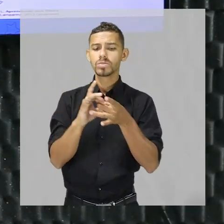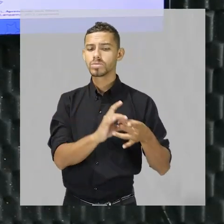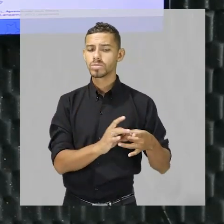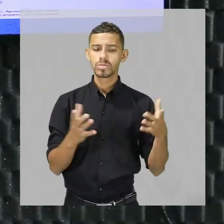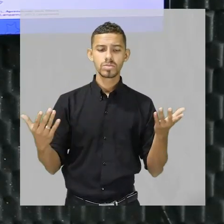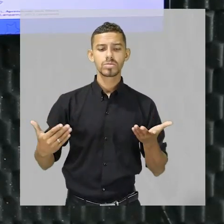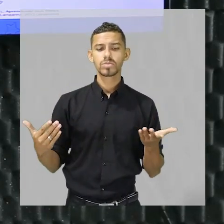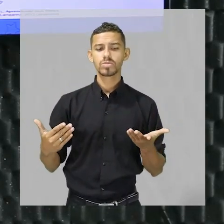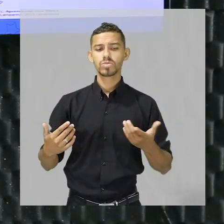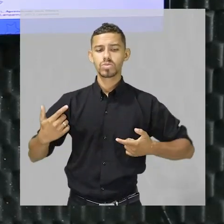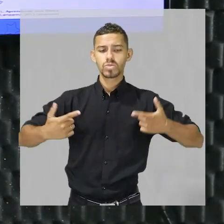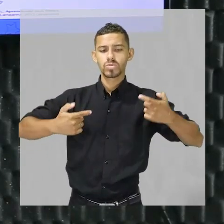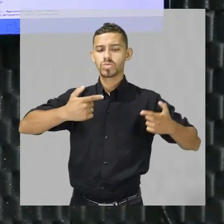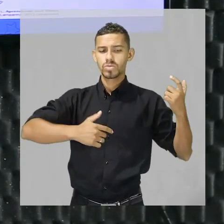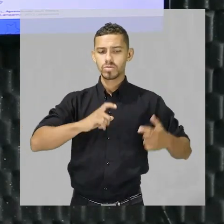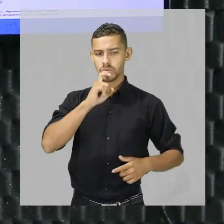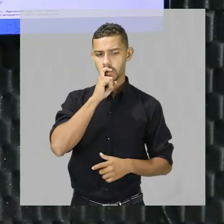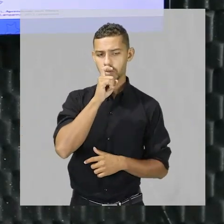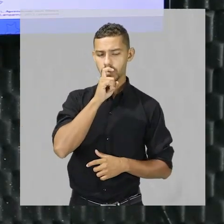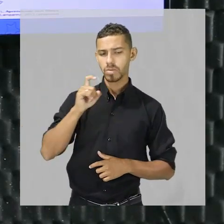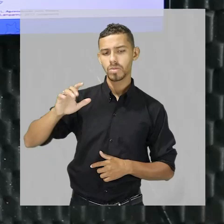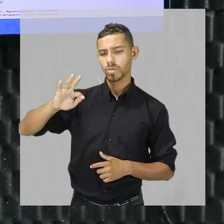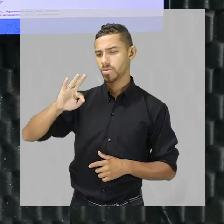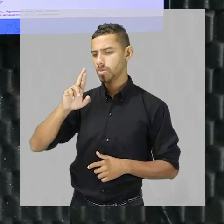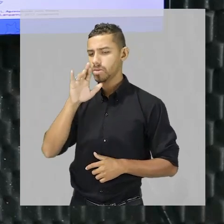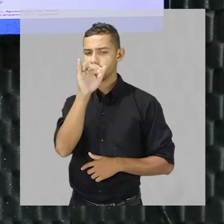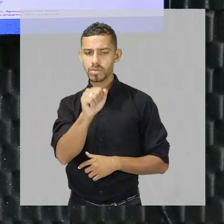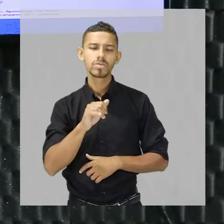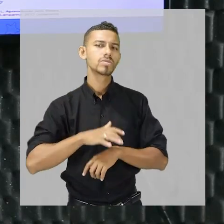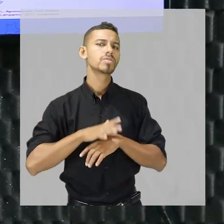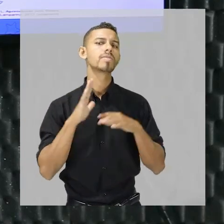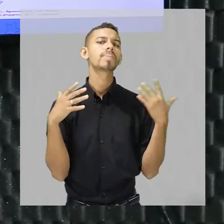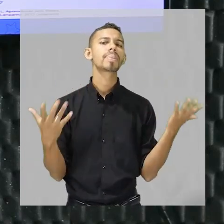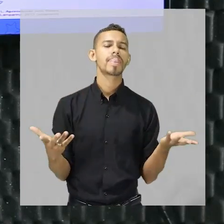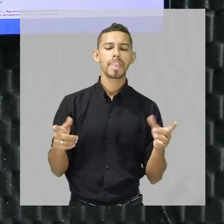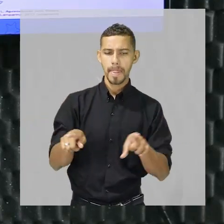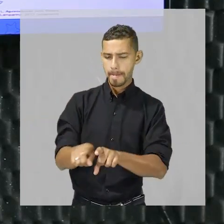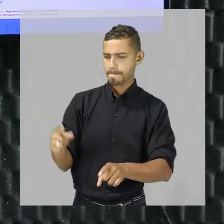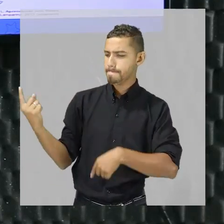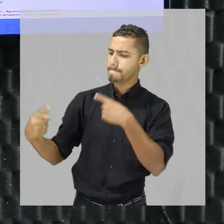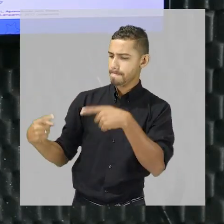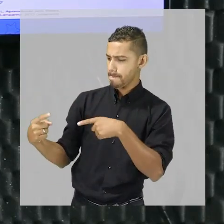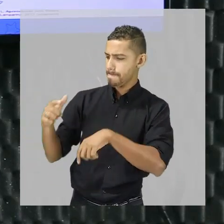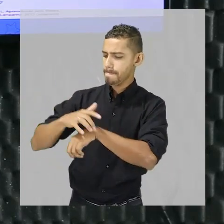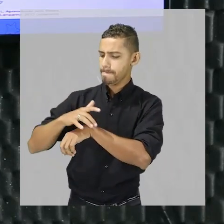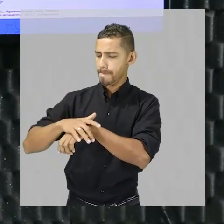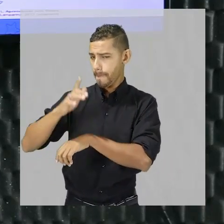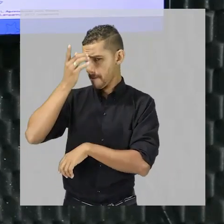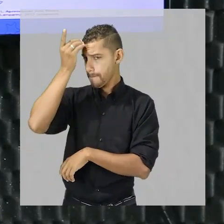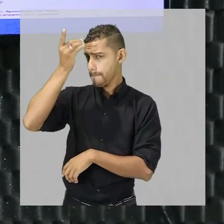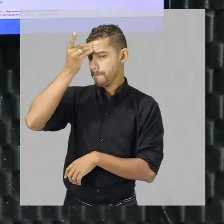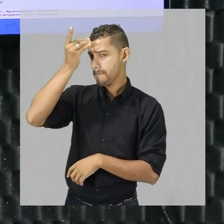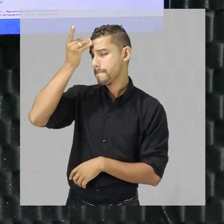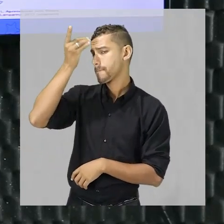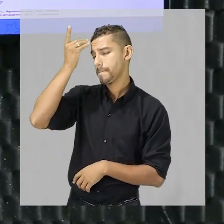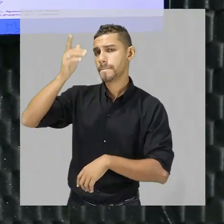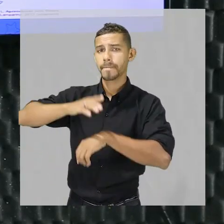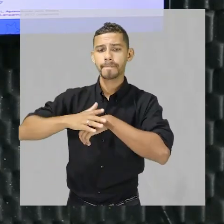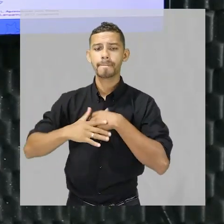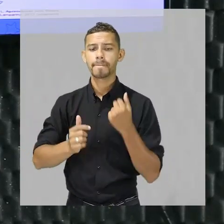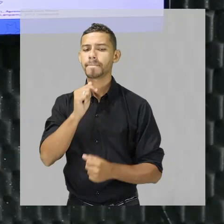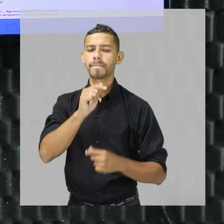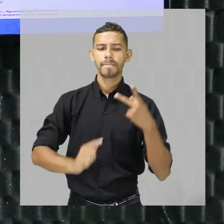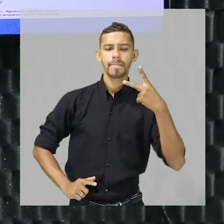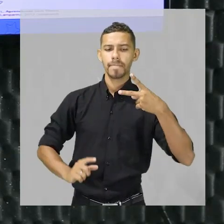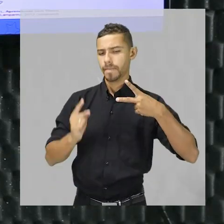Guerra Fria, né, galera? Só te lembrando, o que foi essa Guerra Fria, Marcos? Foi um conflito político e ideológico, né, entre